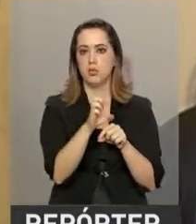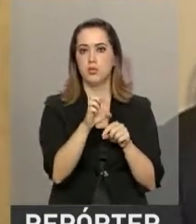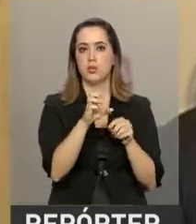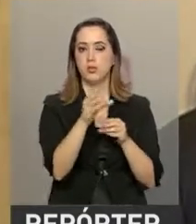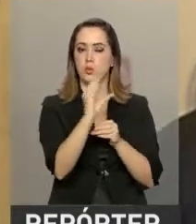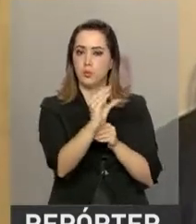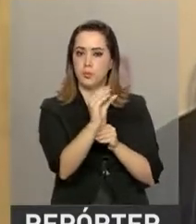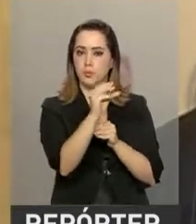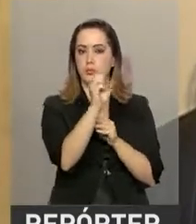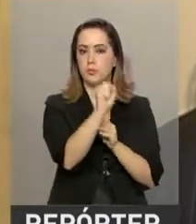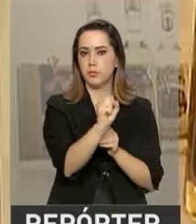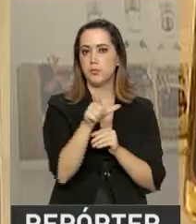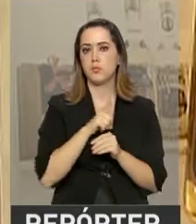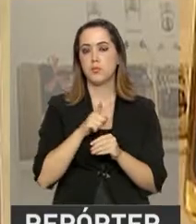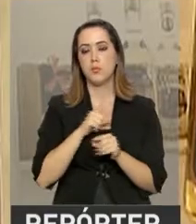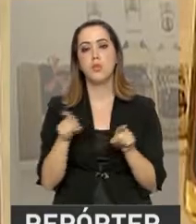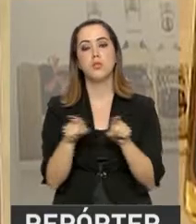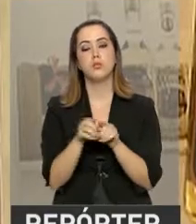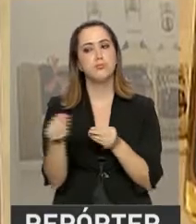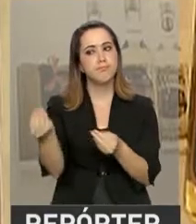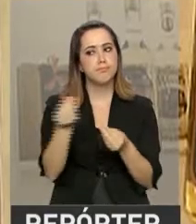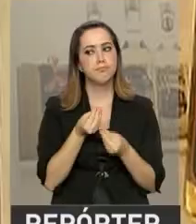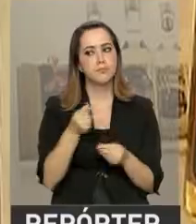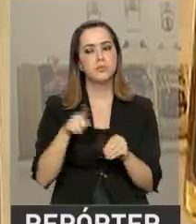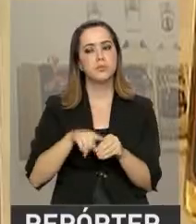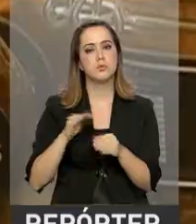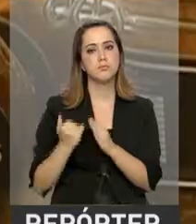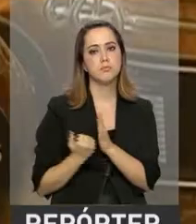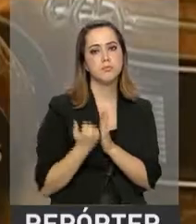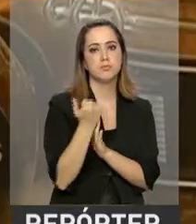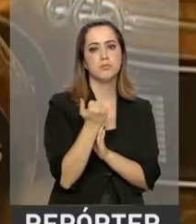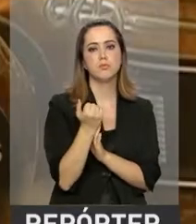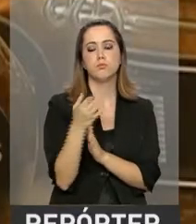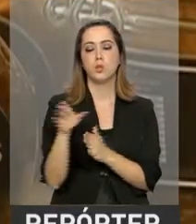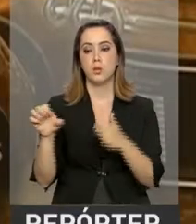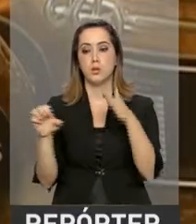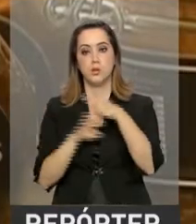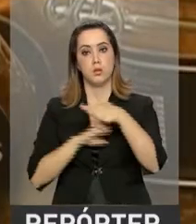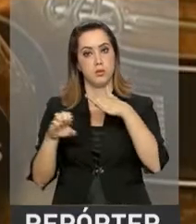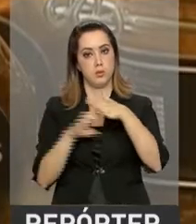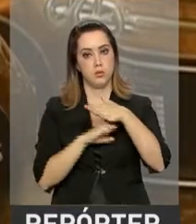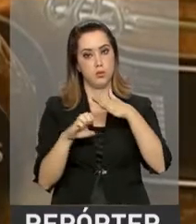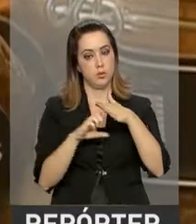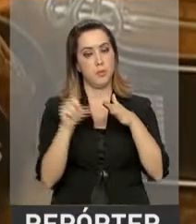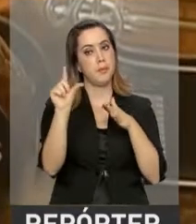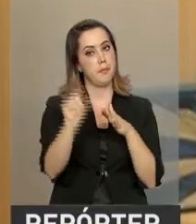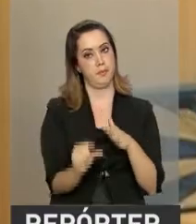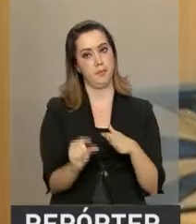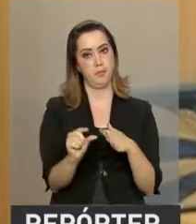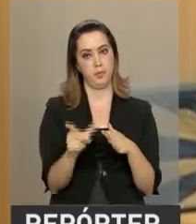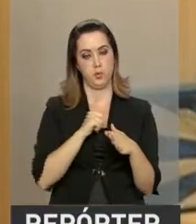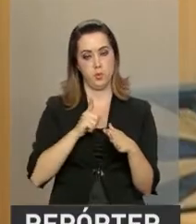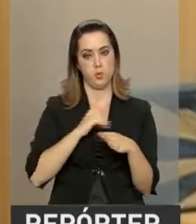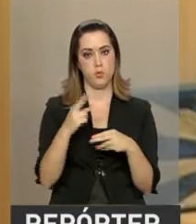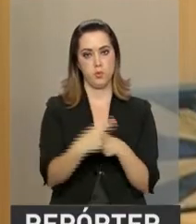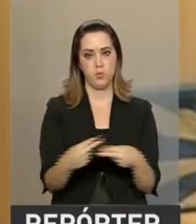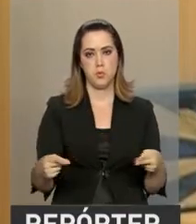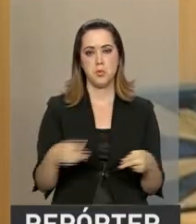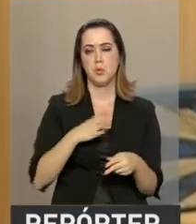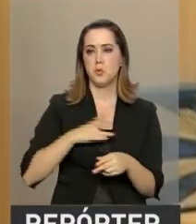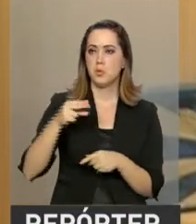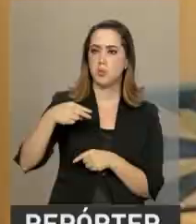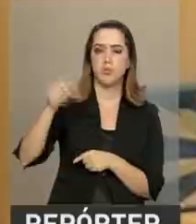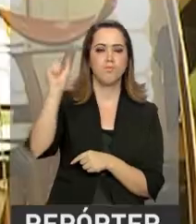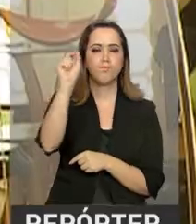traz principalmente, majoritariamente, empresas de pequeno e médio portes. Empresas do Norte,